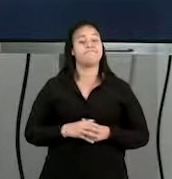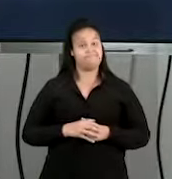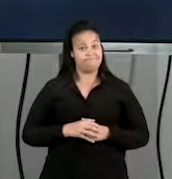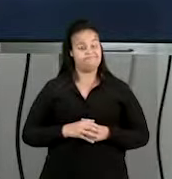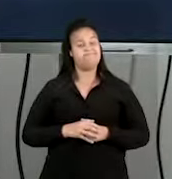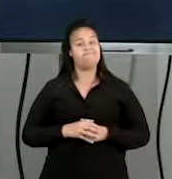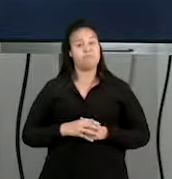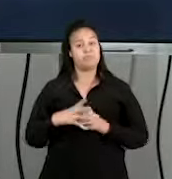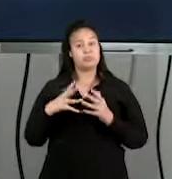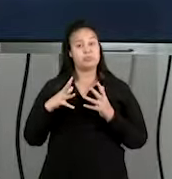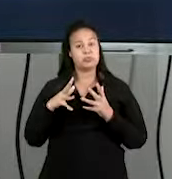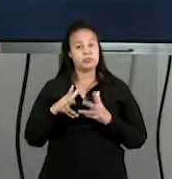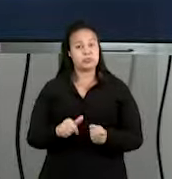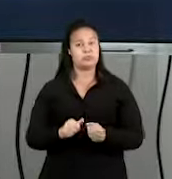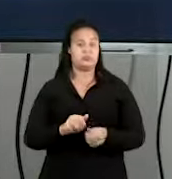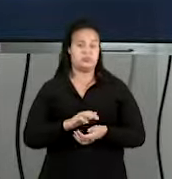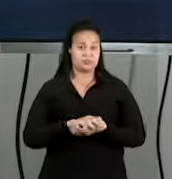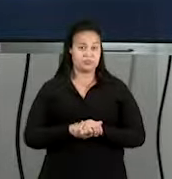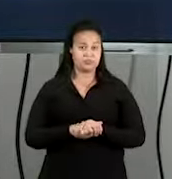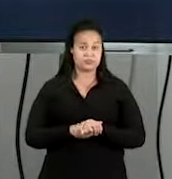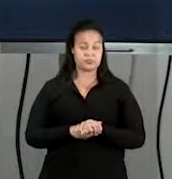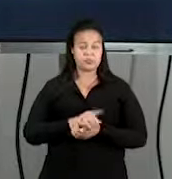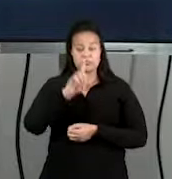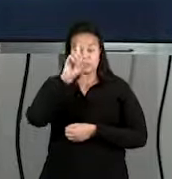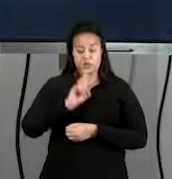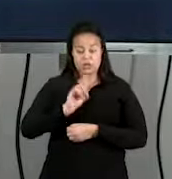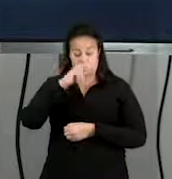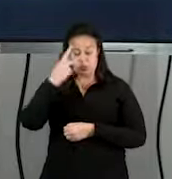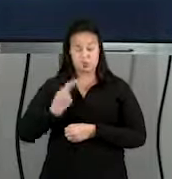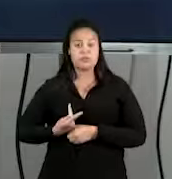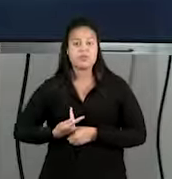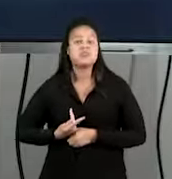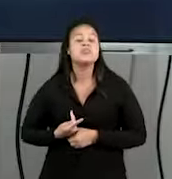jeito. Então, os direitos humanos,